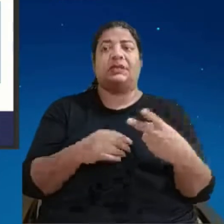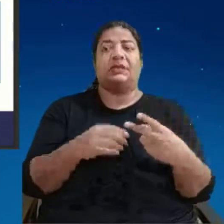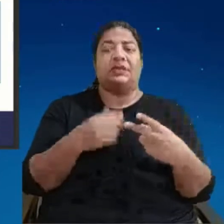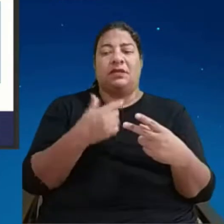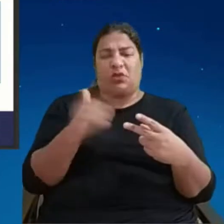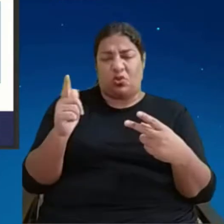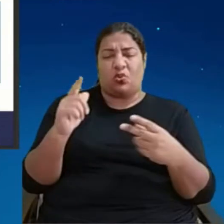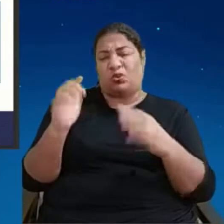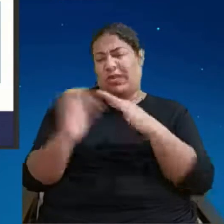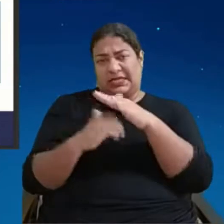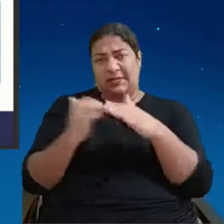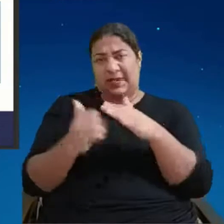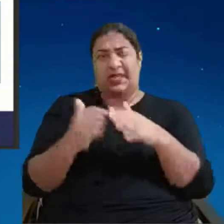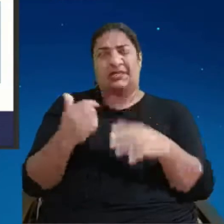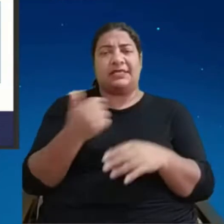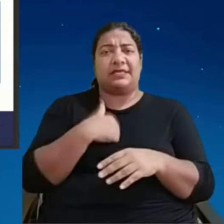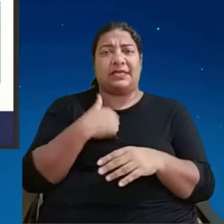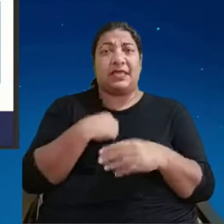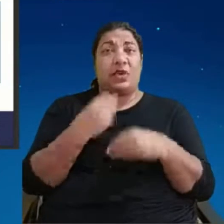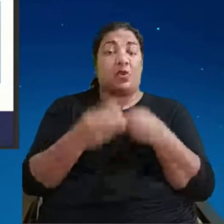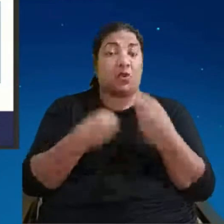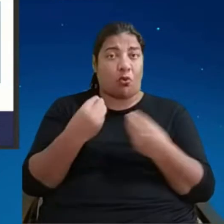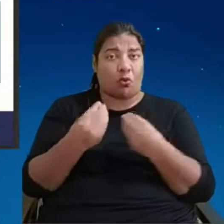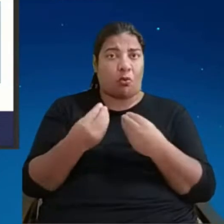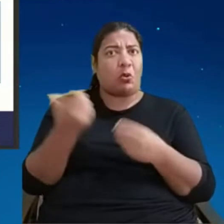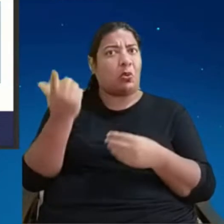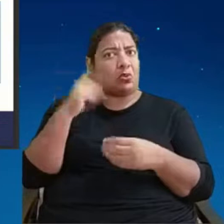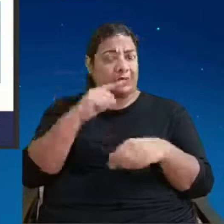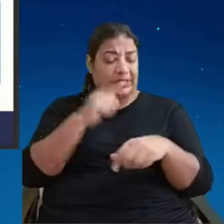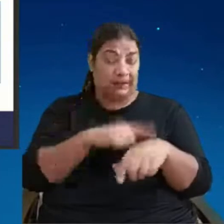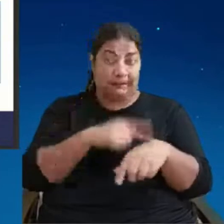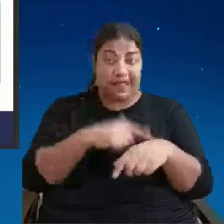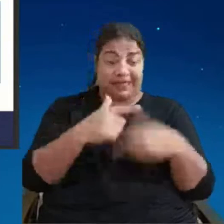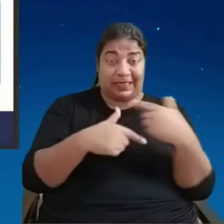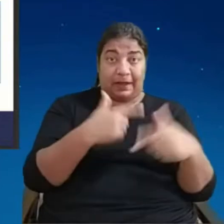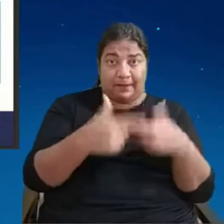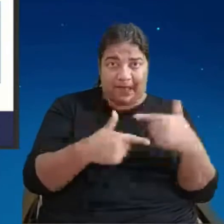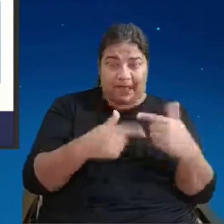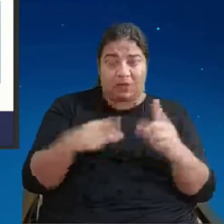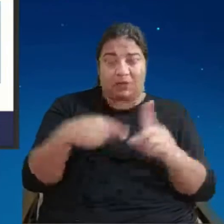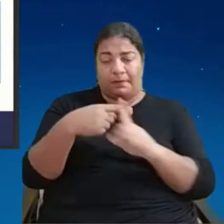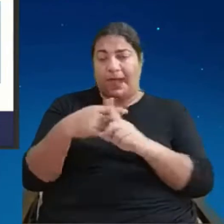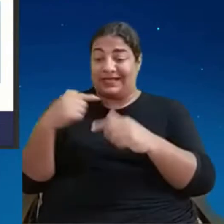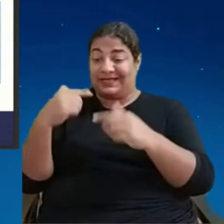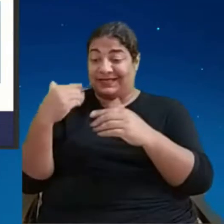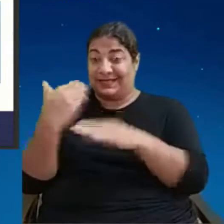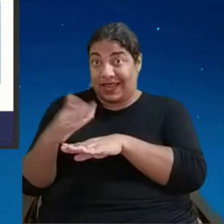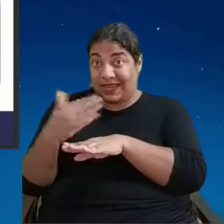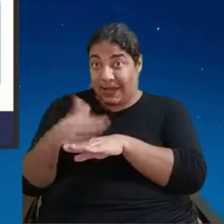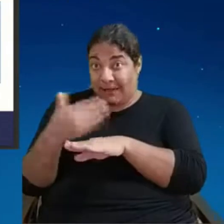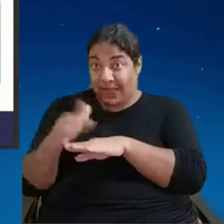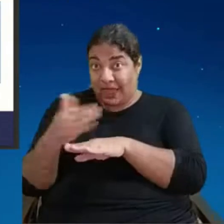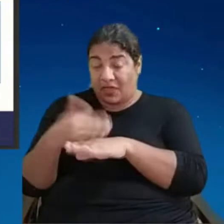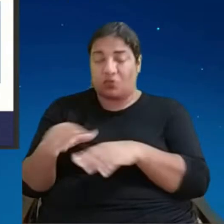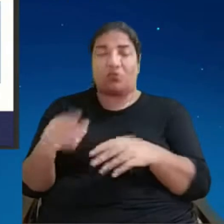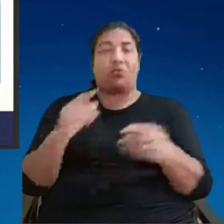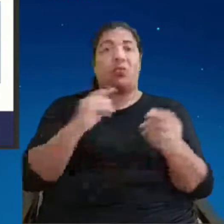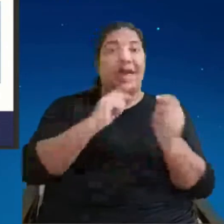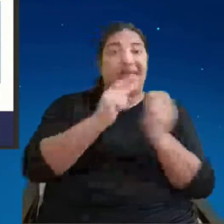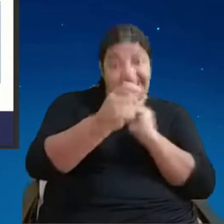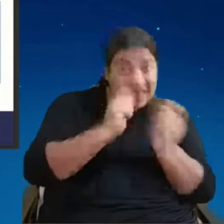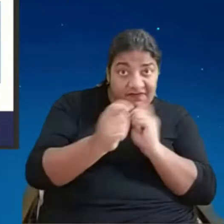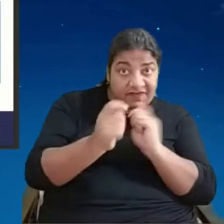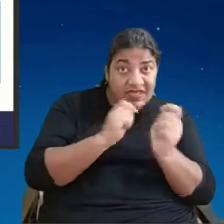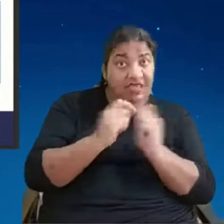conseguia ajustar o meu trabalho, tanto de treinamento, quanto das entrevistas, para,